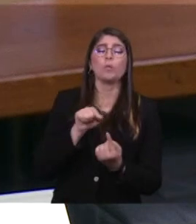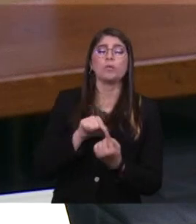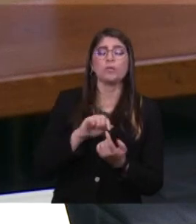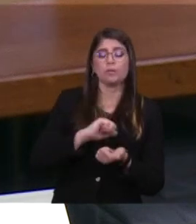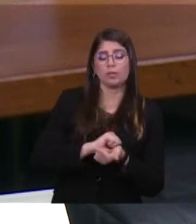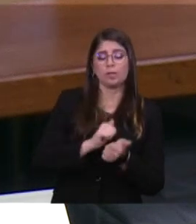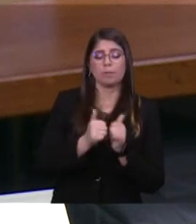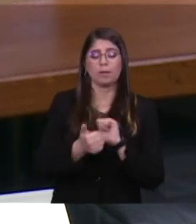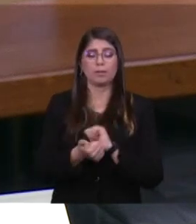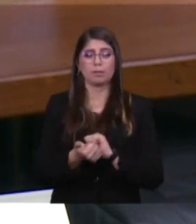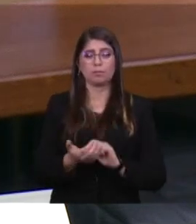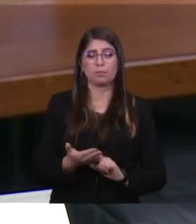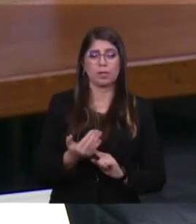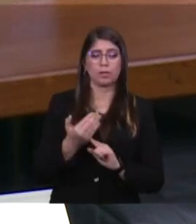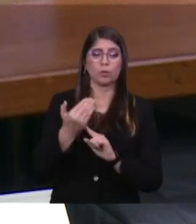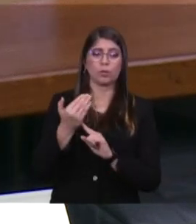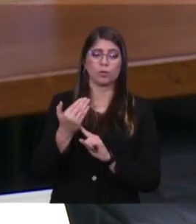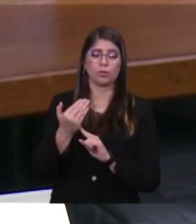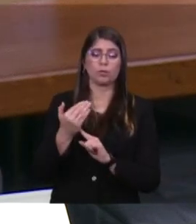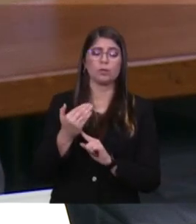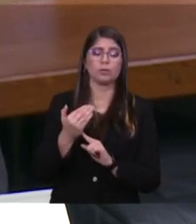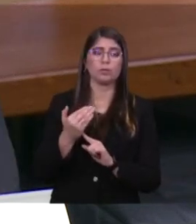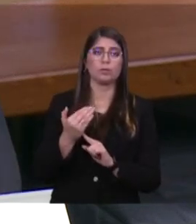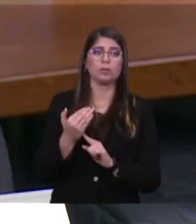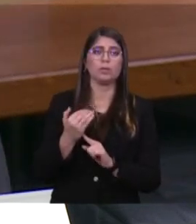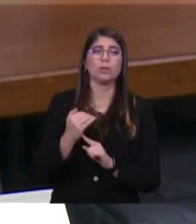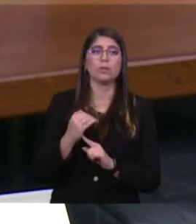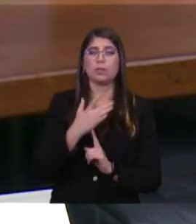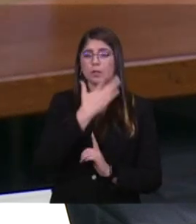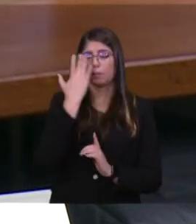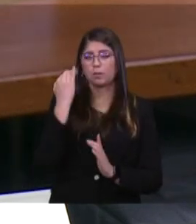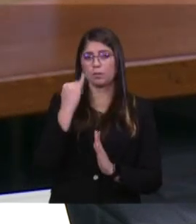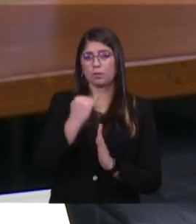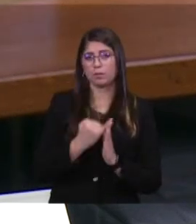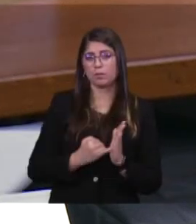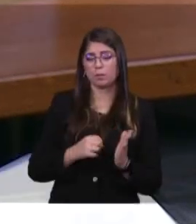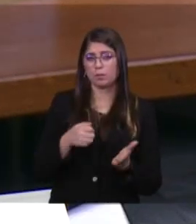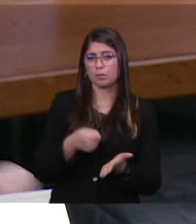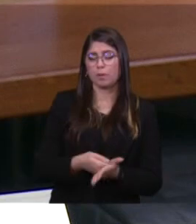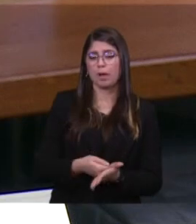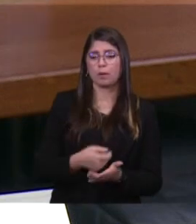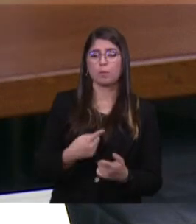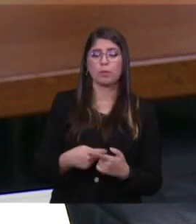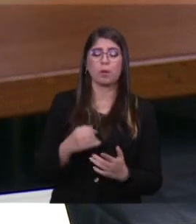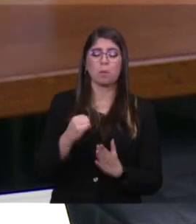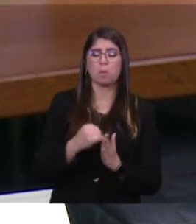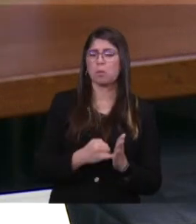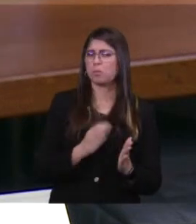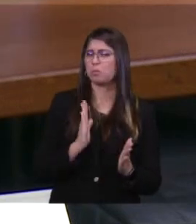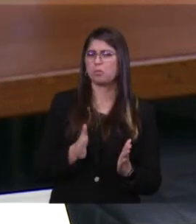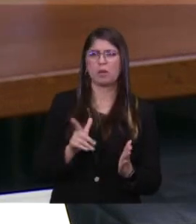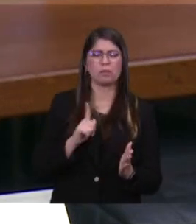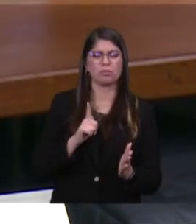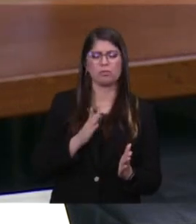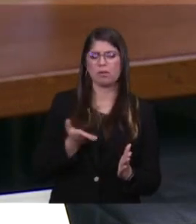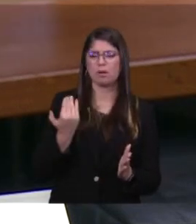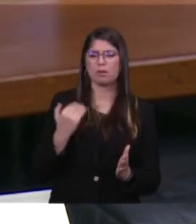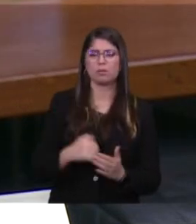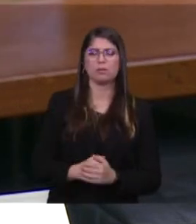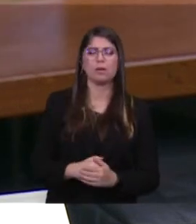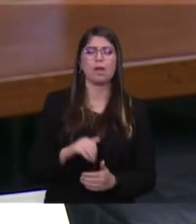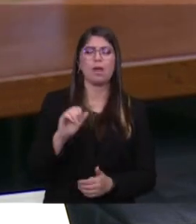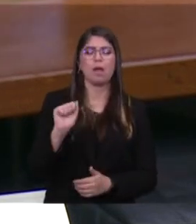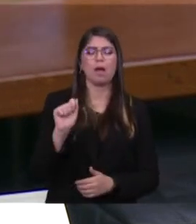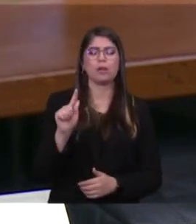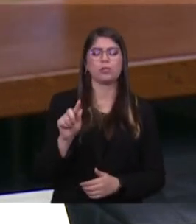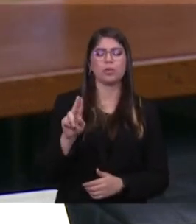adaptação tecnológica dos contribuintes, uma vez que o tributo já existia. Procuradoria, a Advocacia-Geral